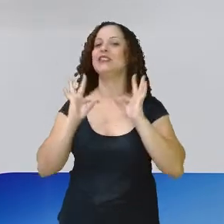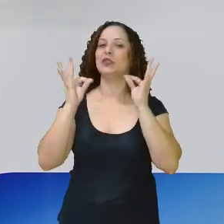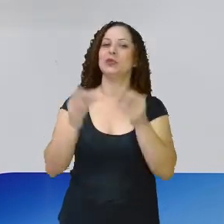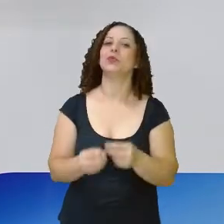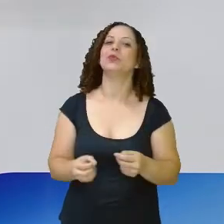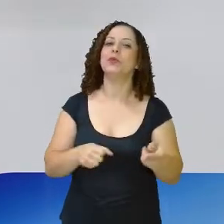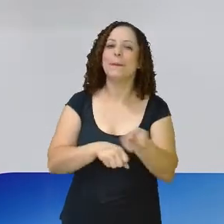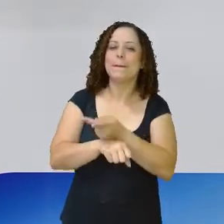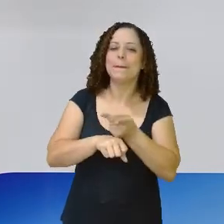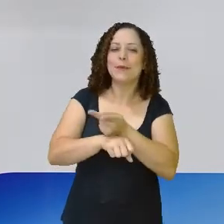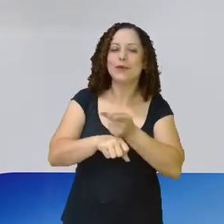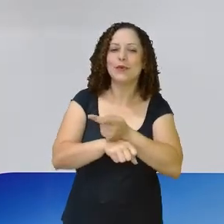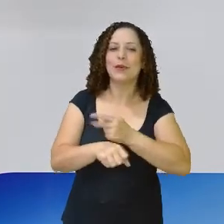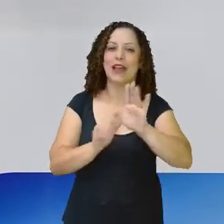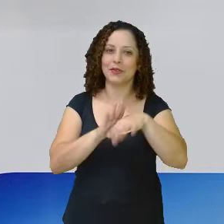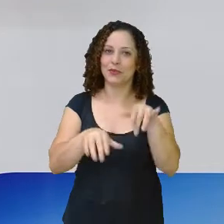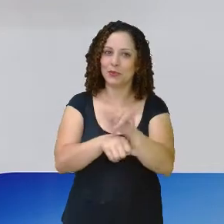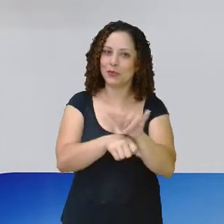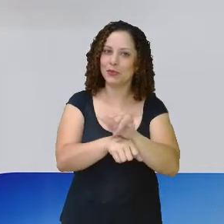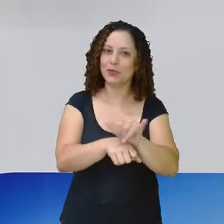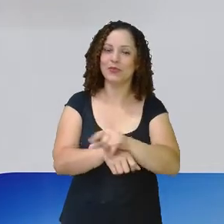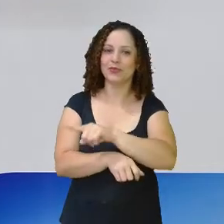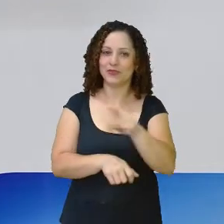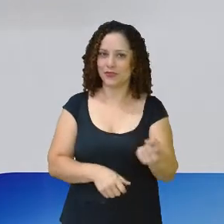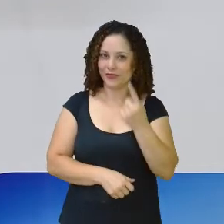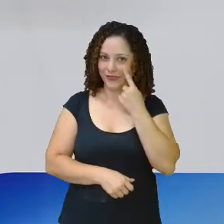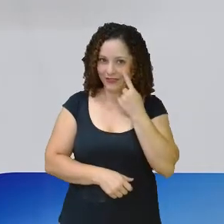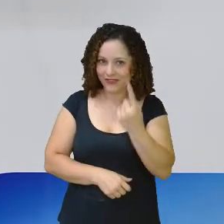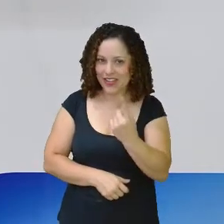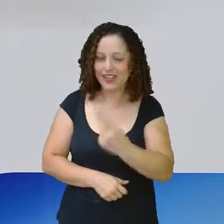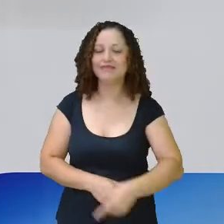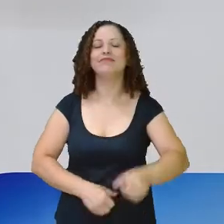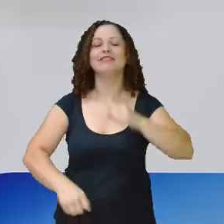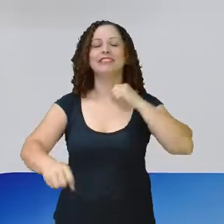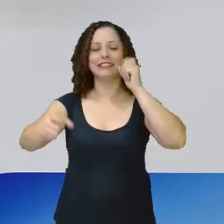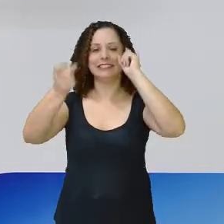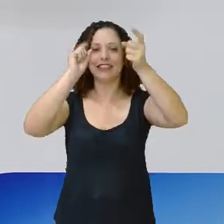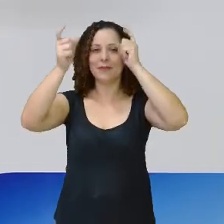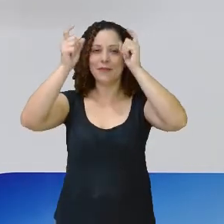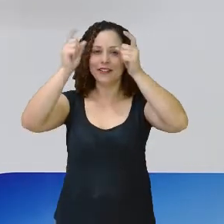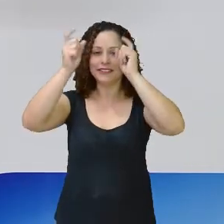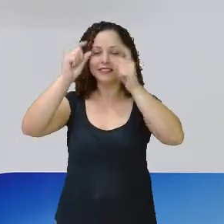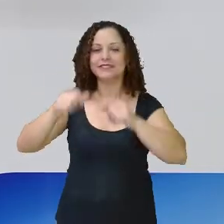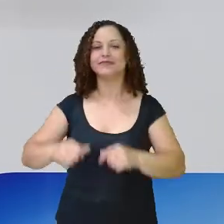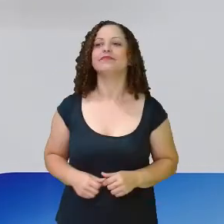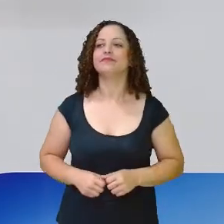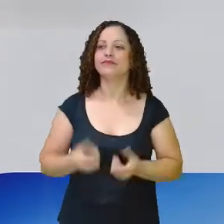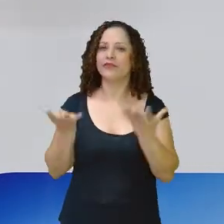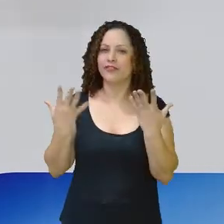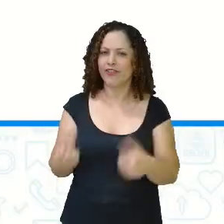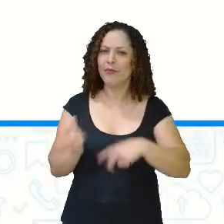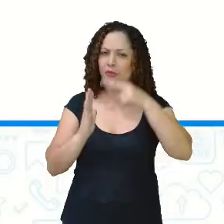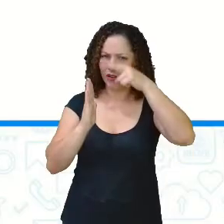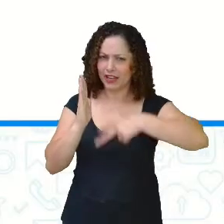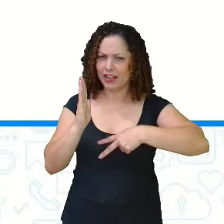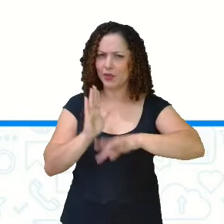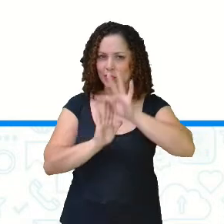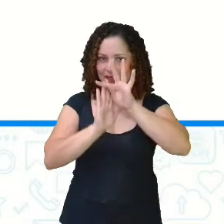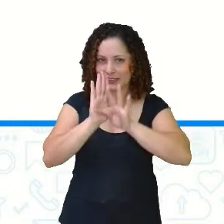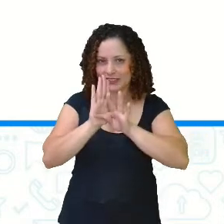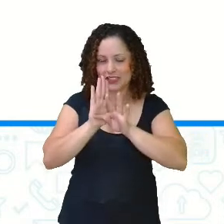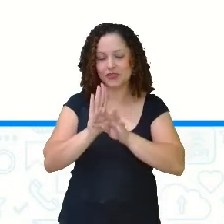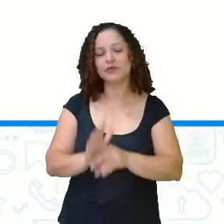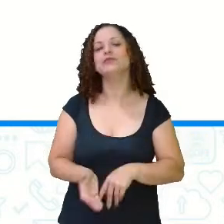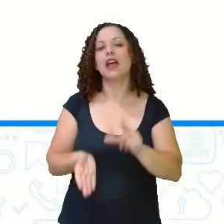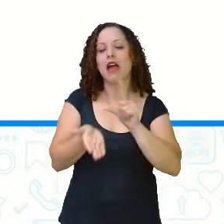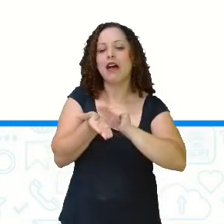lá no nosso canal do YouTube que vocês vão assistir esse debate ímpar. Então... Vamos ler um trecho de um artigo de opinião?